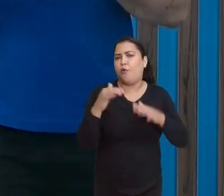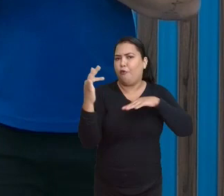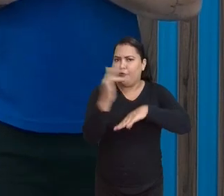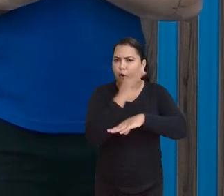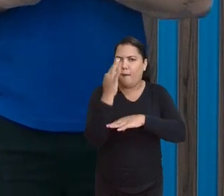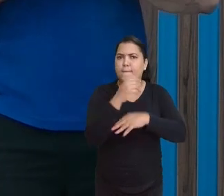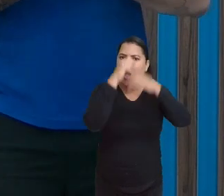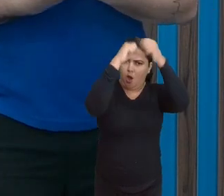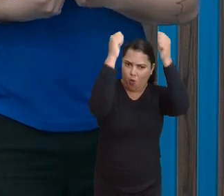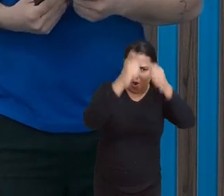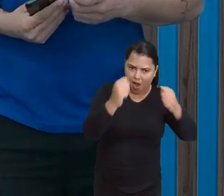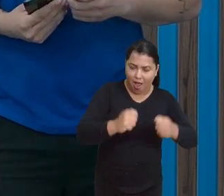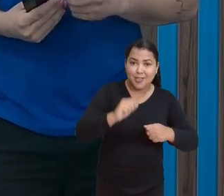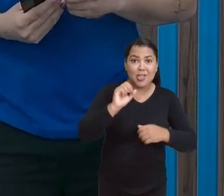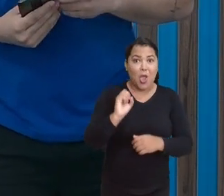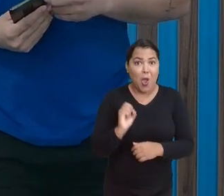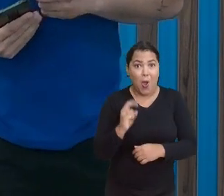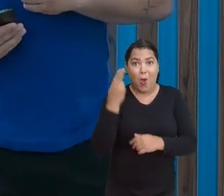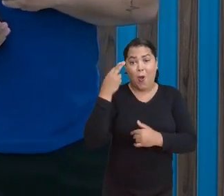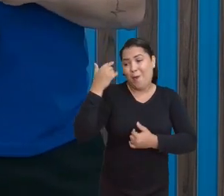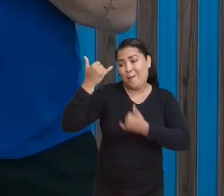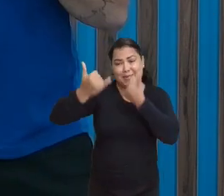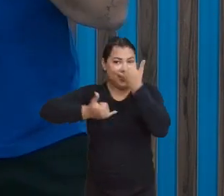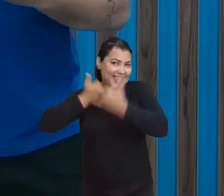artística, né? A gente tem essas